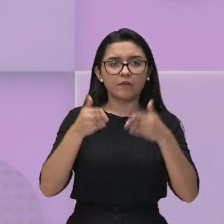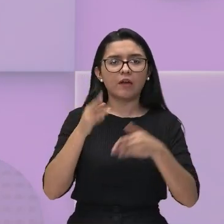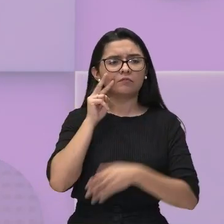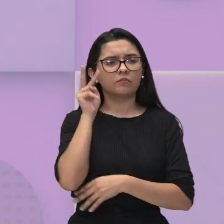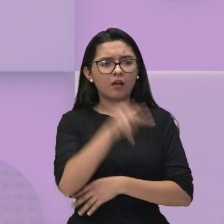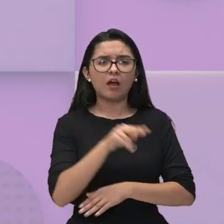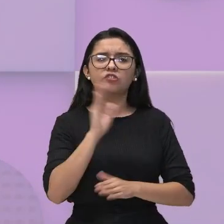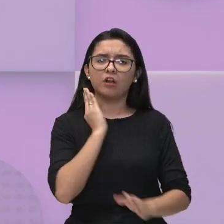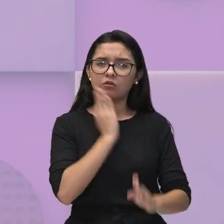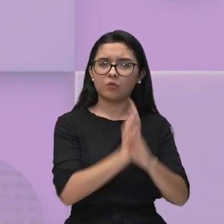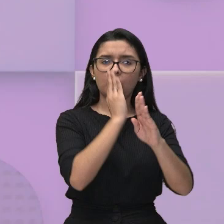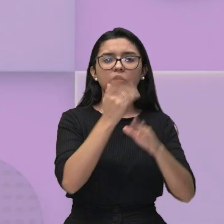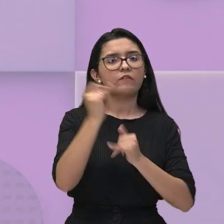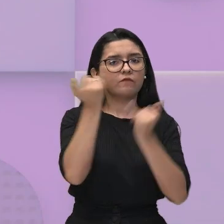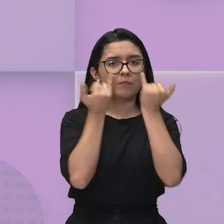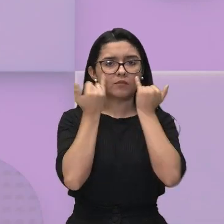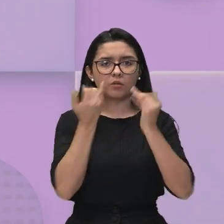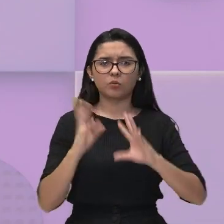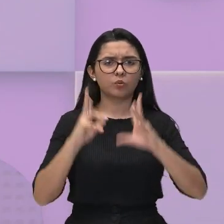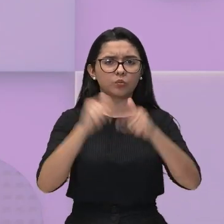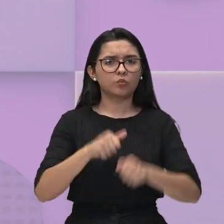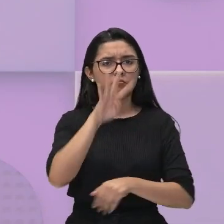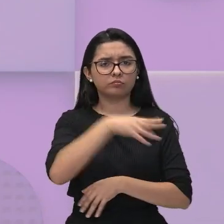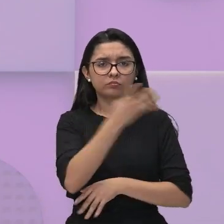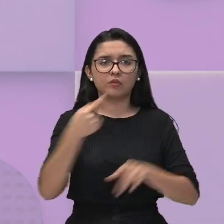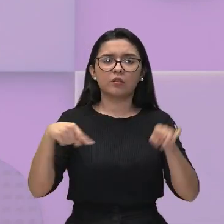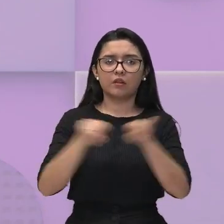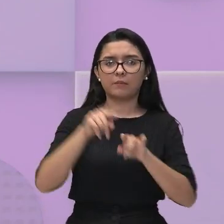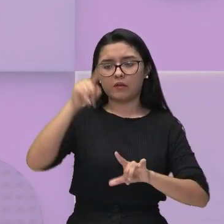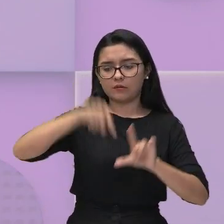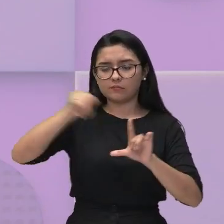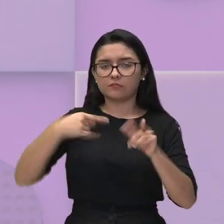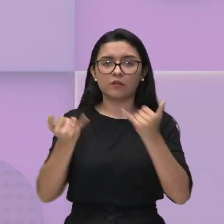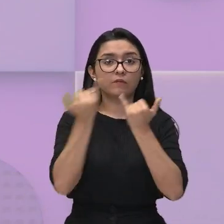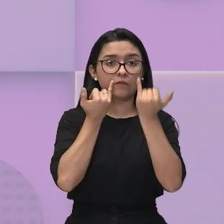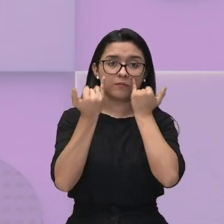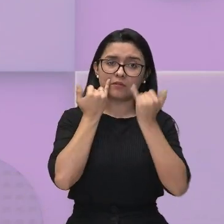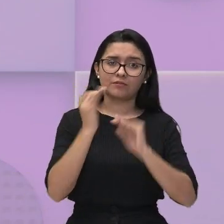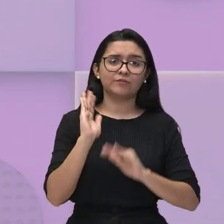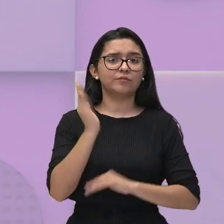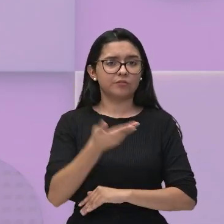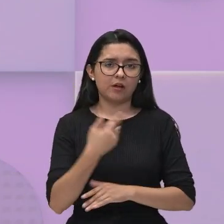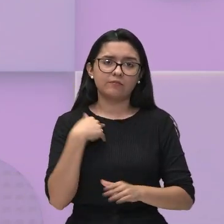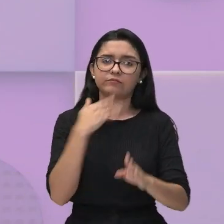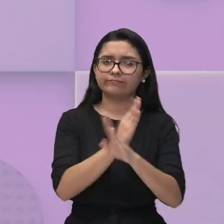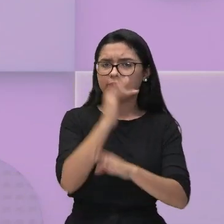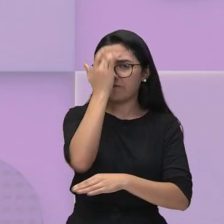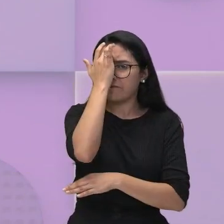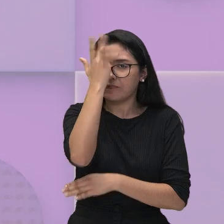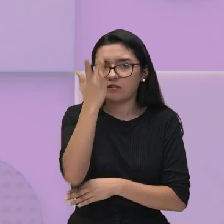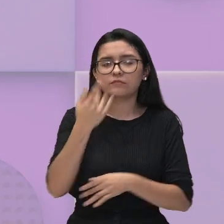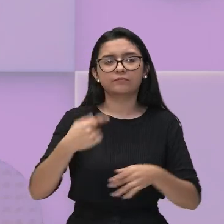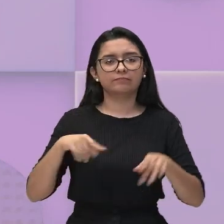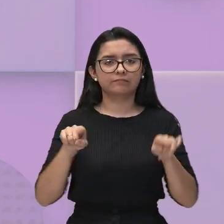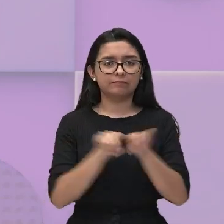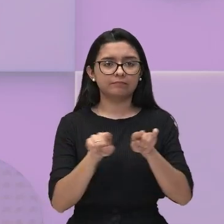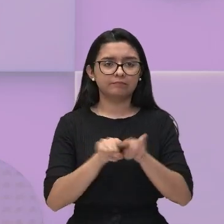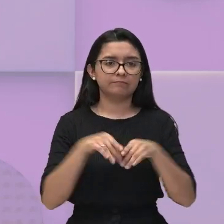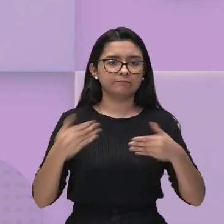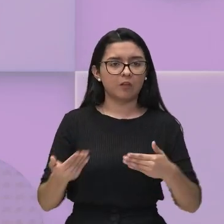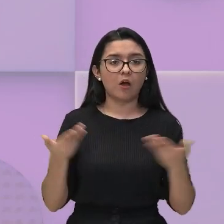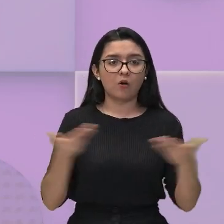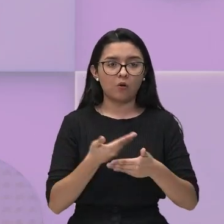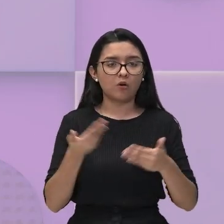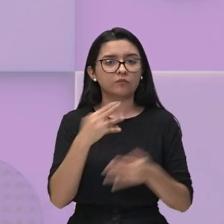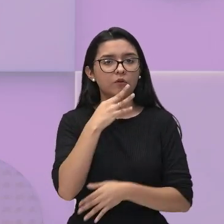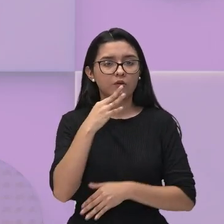ali você já encontra, exatamente a informação específica do que você está procurando. Beleza? Então, vamos conhecer um pouco